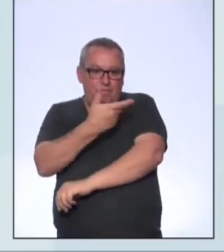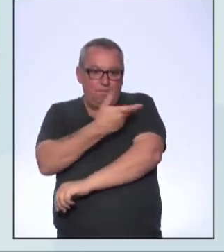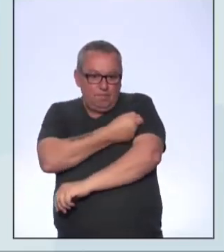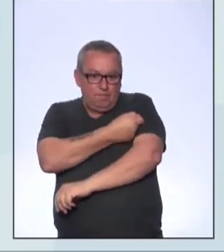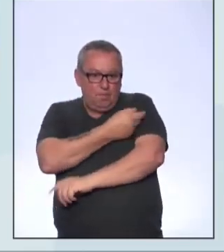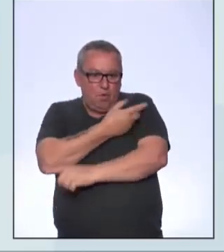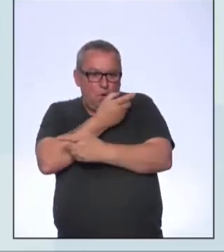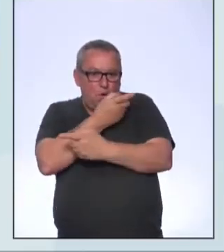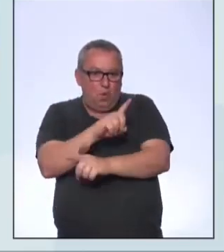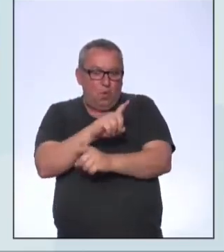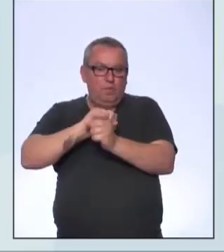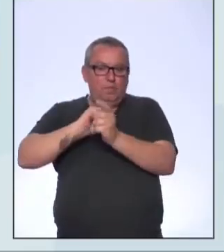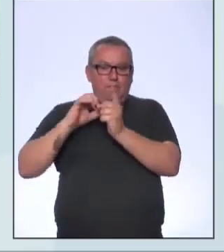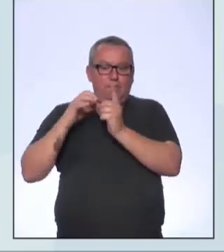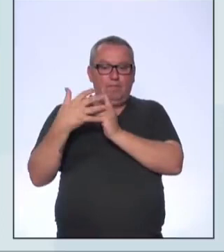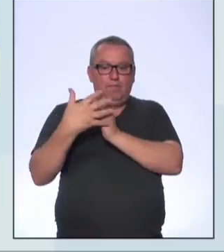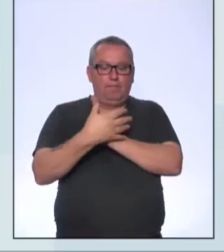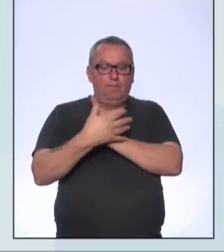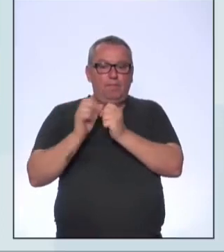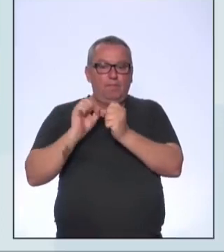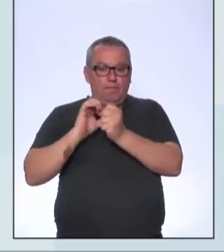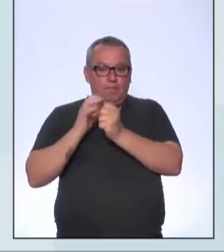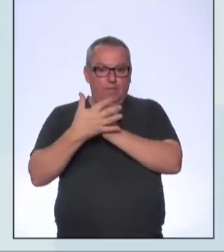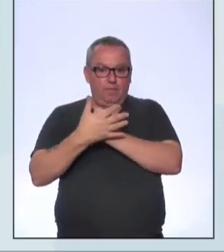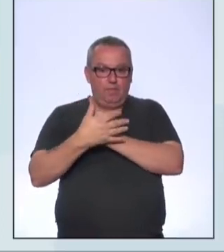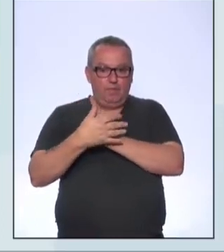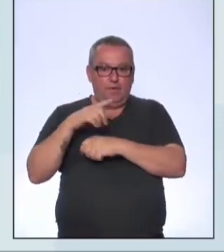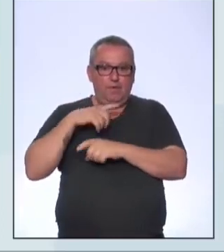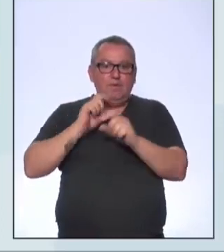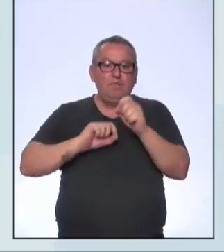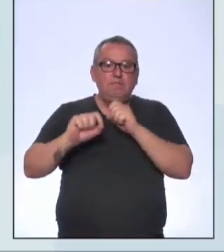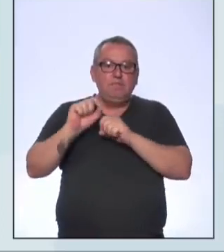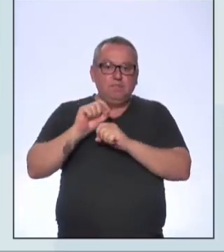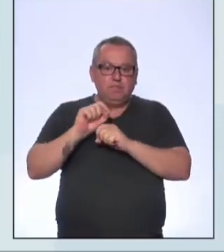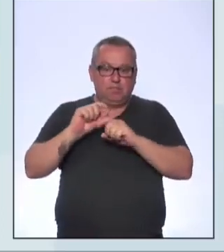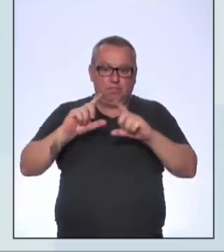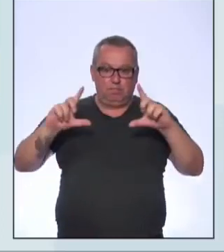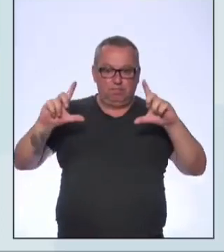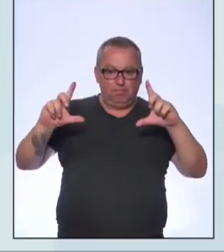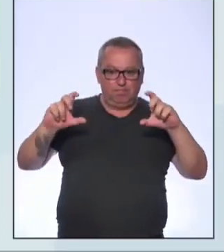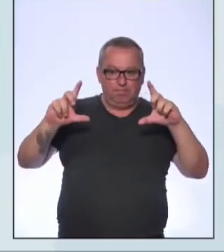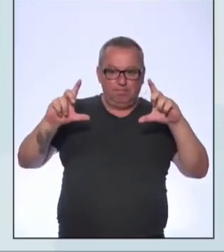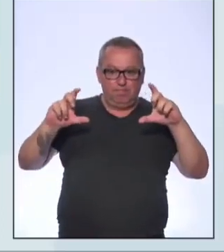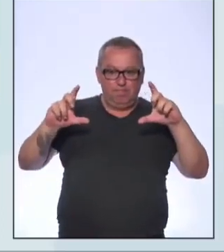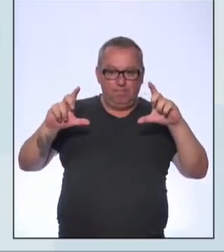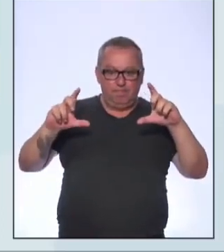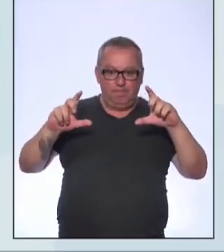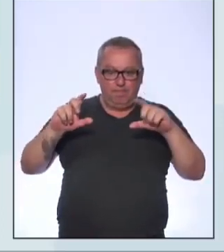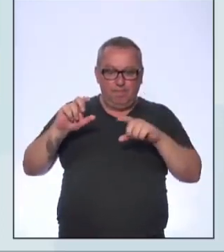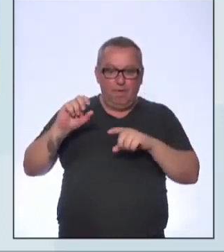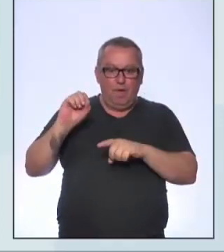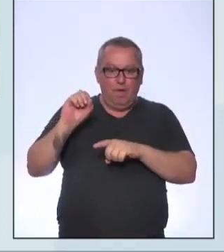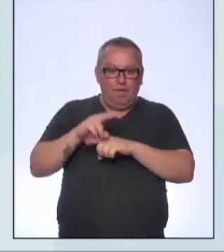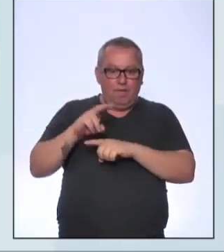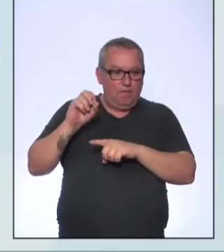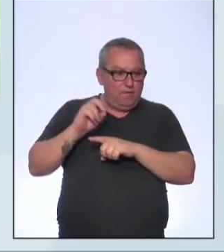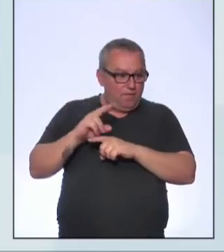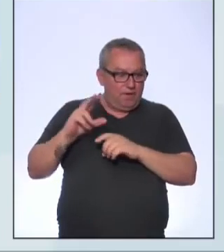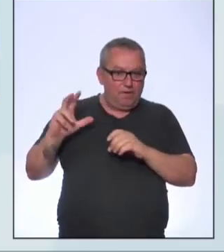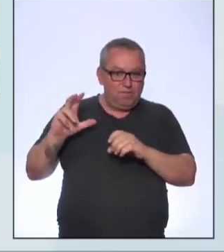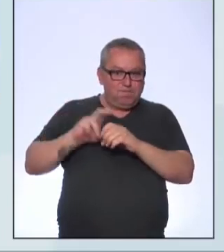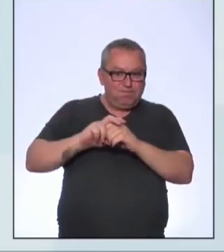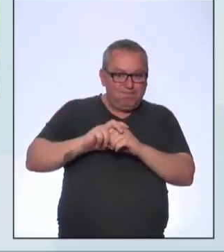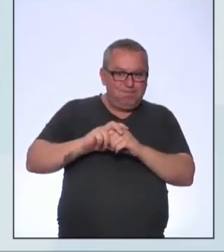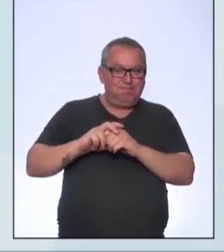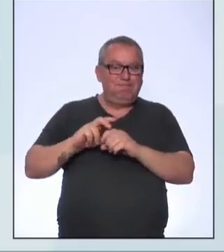seja eficaz contra o coronavírus. Aí nós temos, né, a imagem do nosso vírus, né, na que fotografia tá ao fundo em verde, né,